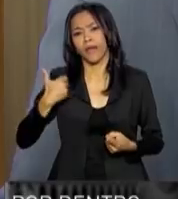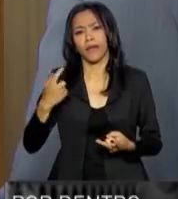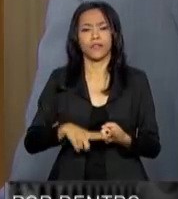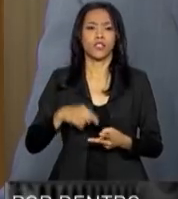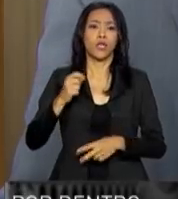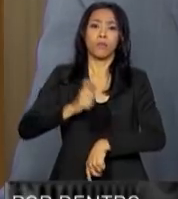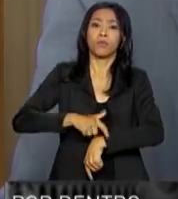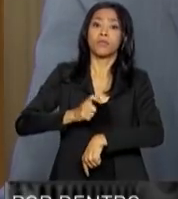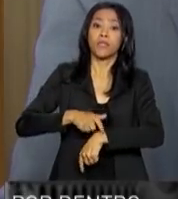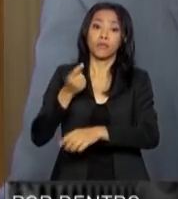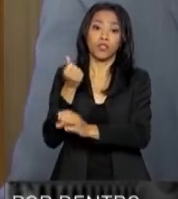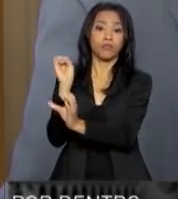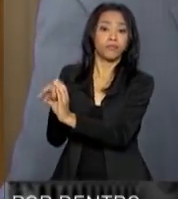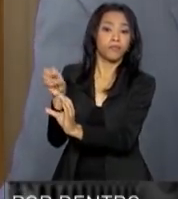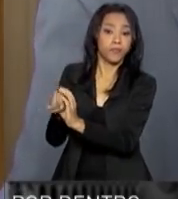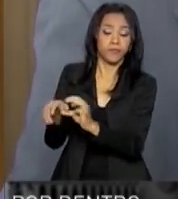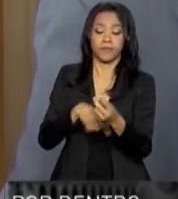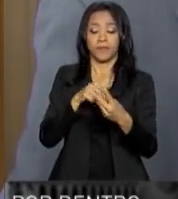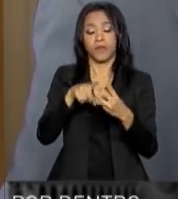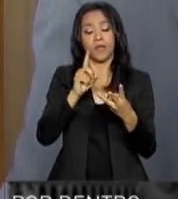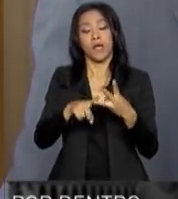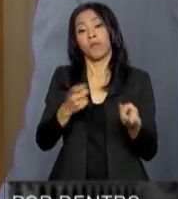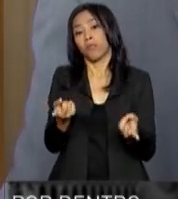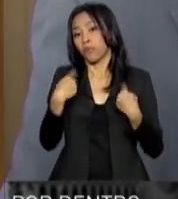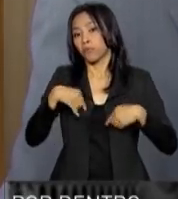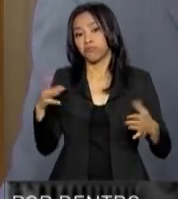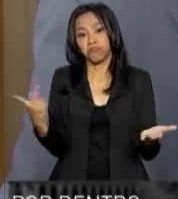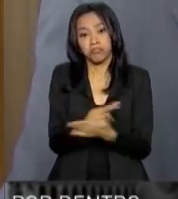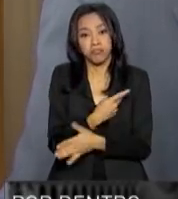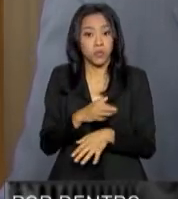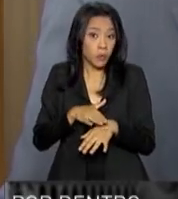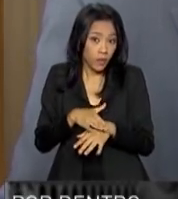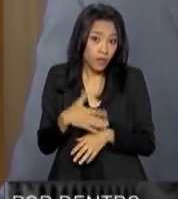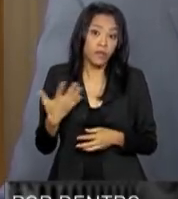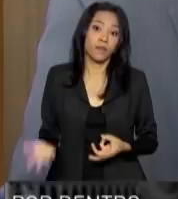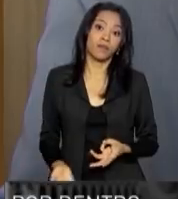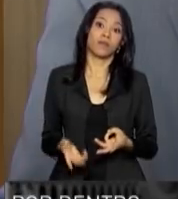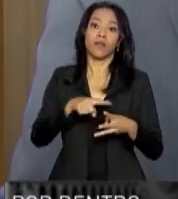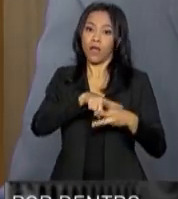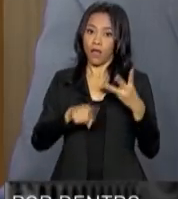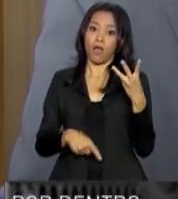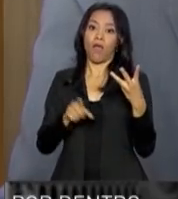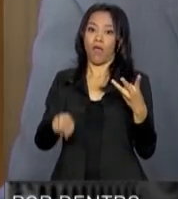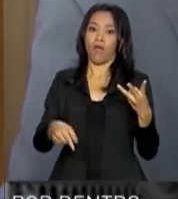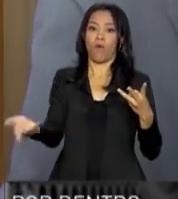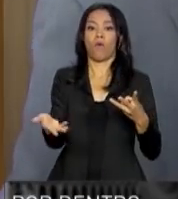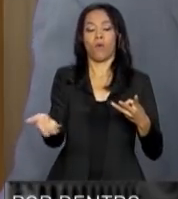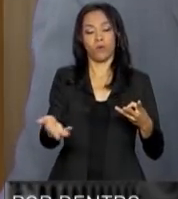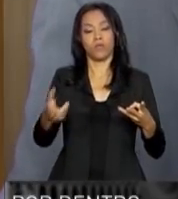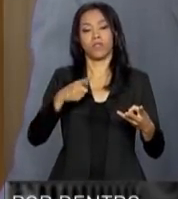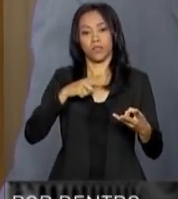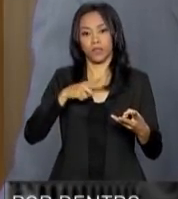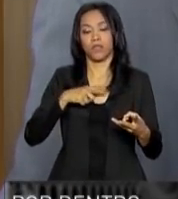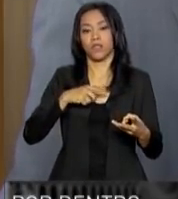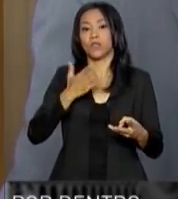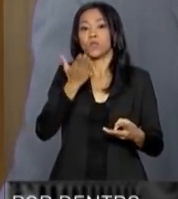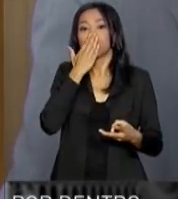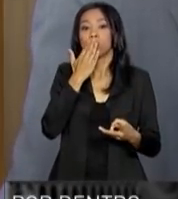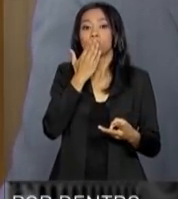invalidez são as nossas maiores aposentadorias que nós trabalhamos hoje atualmente nas agências mas